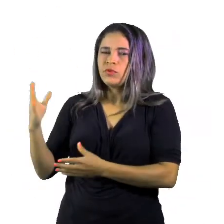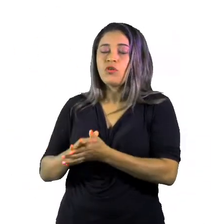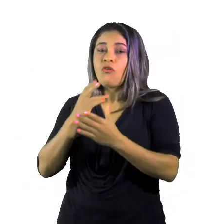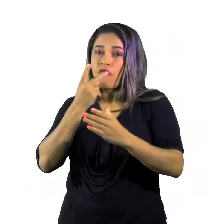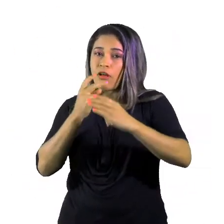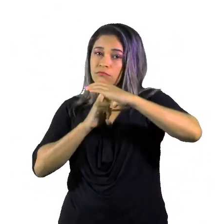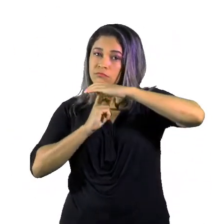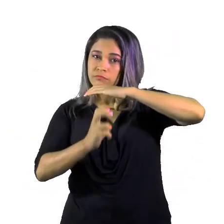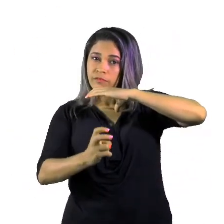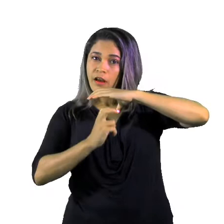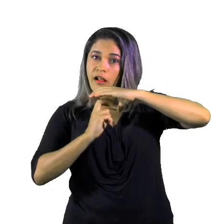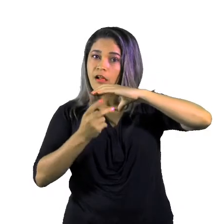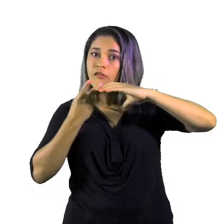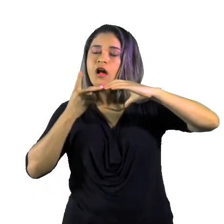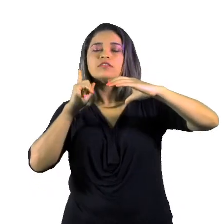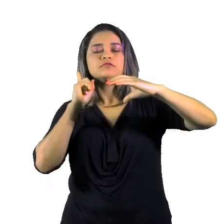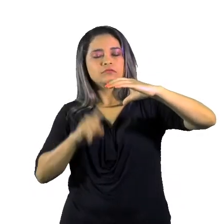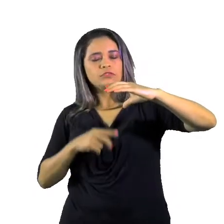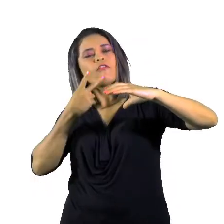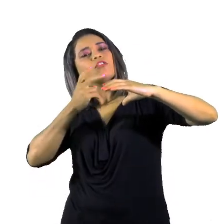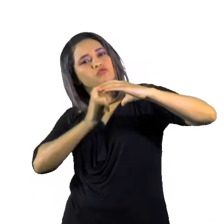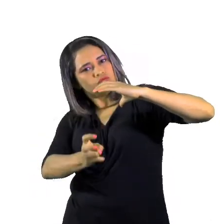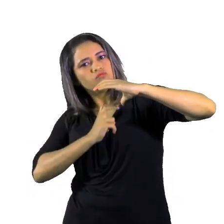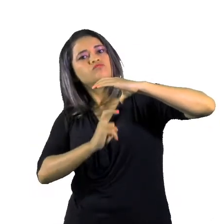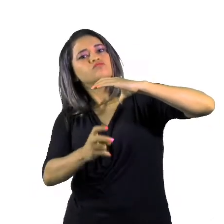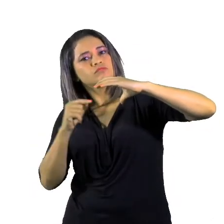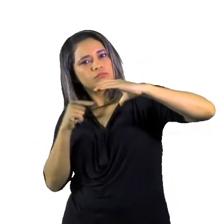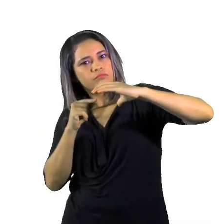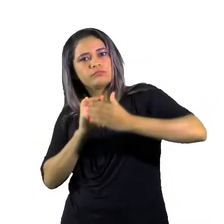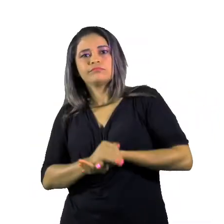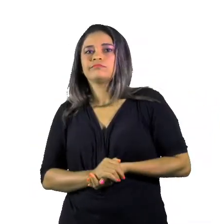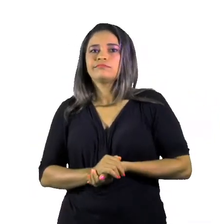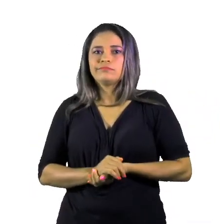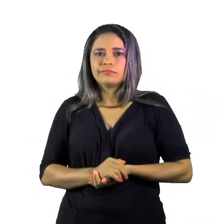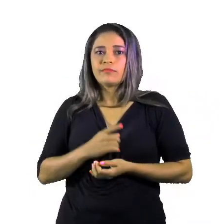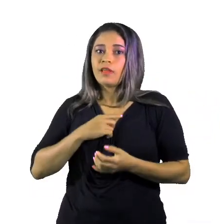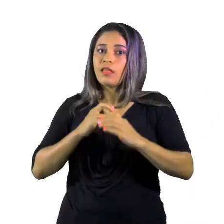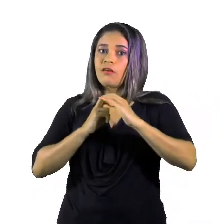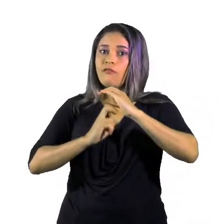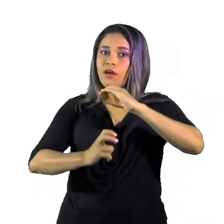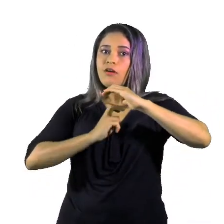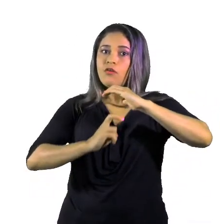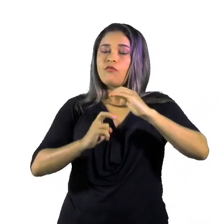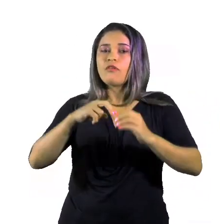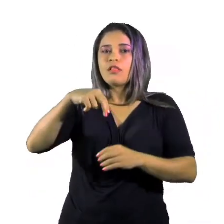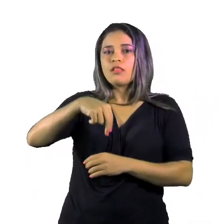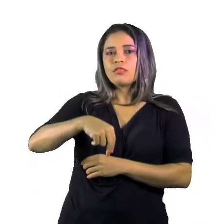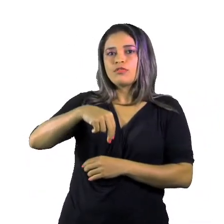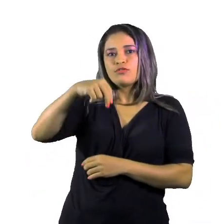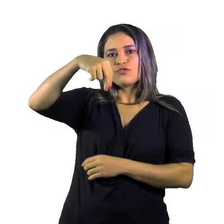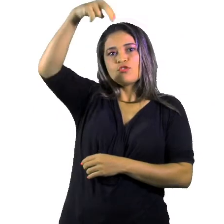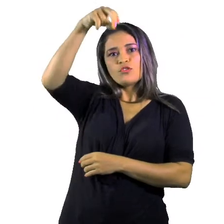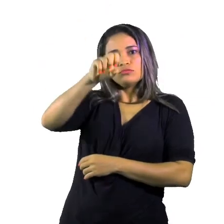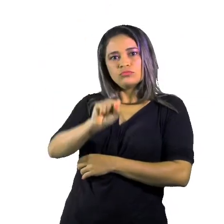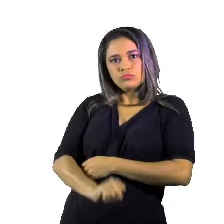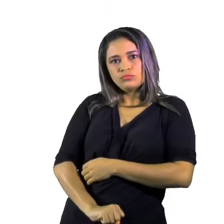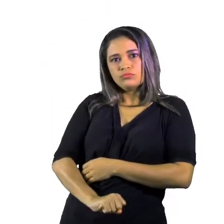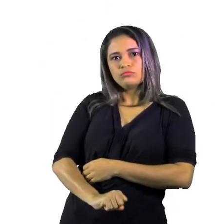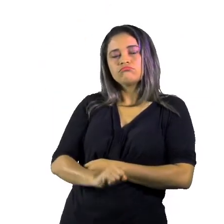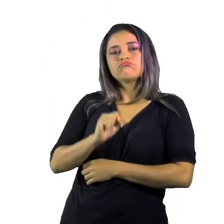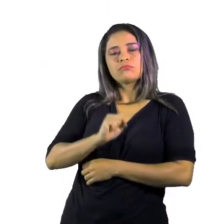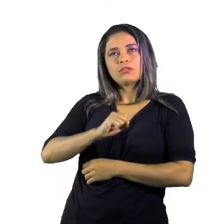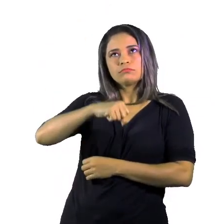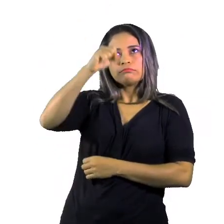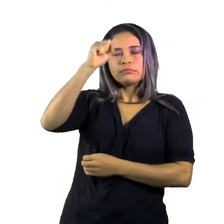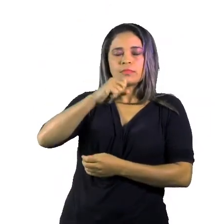estou falando de trem. Aqui nós temos aí a Ferrovia Norte-Sul. A Ferrovia Norte-Sul, ela corta os